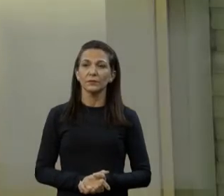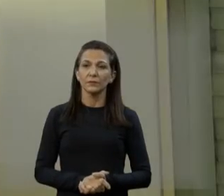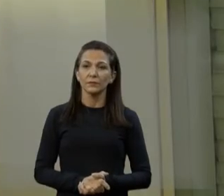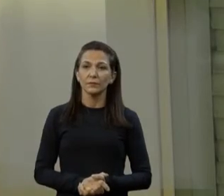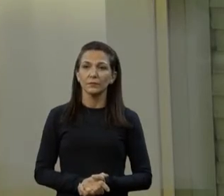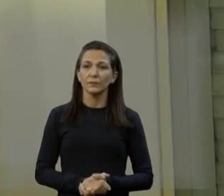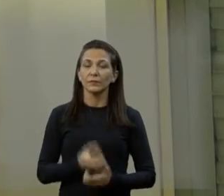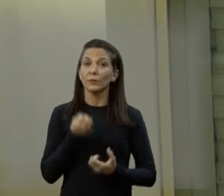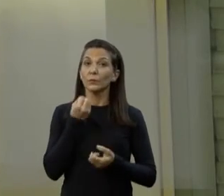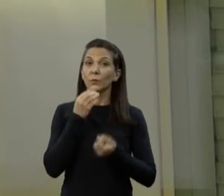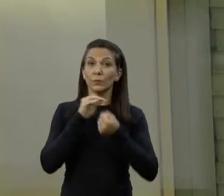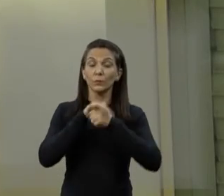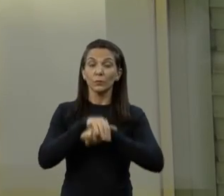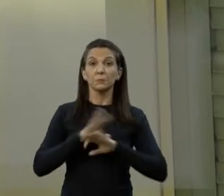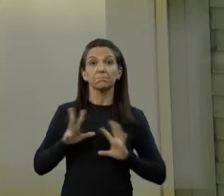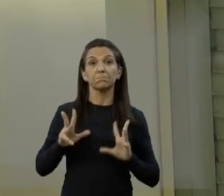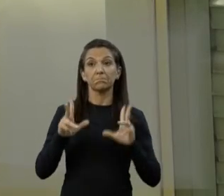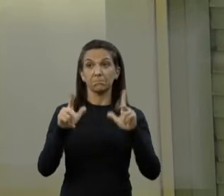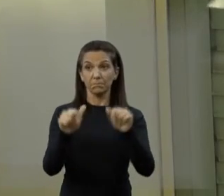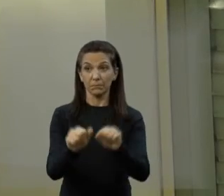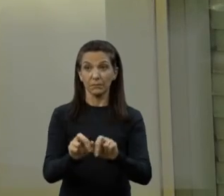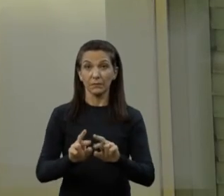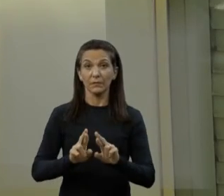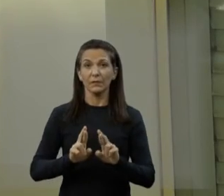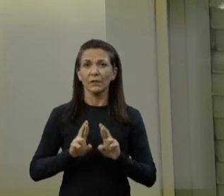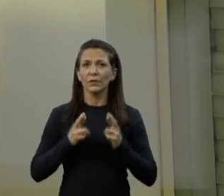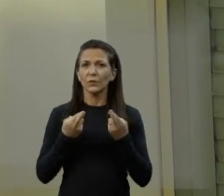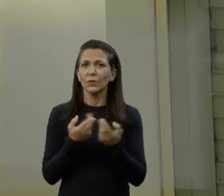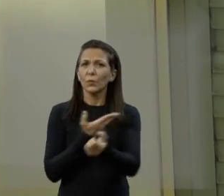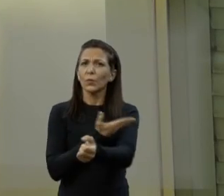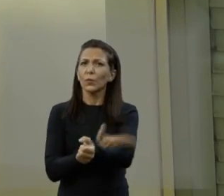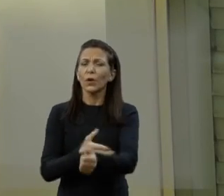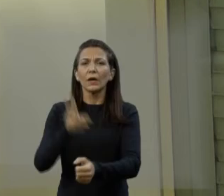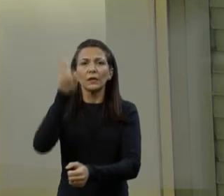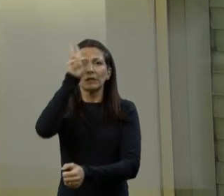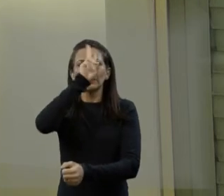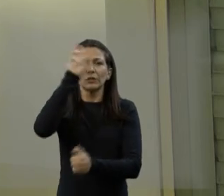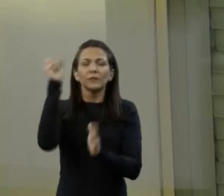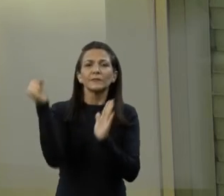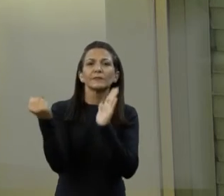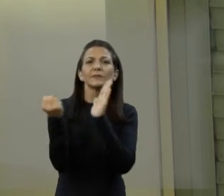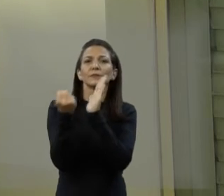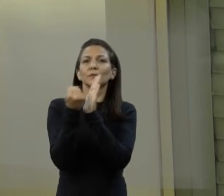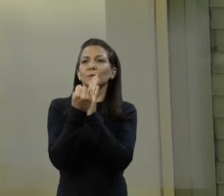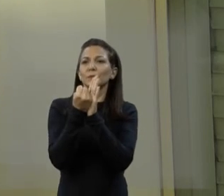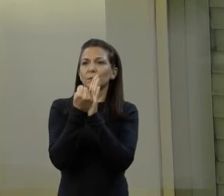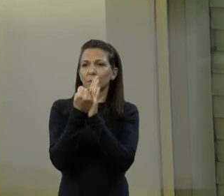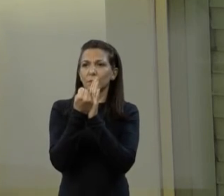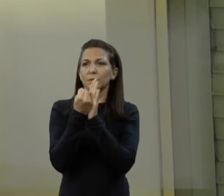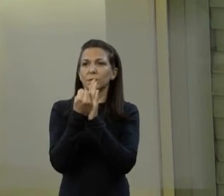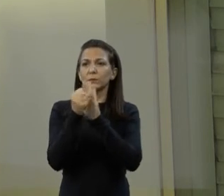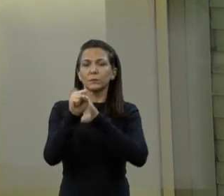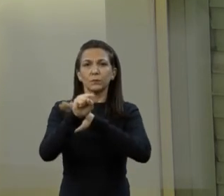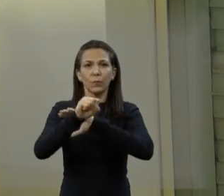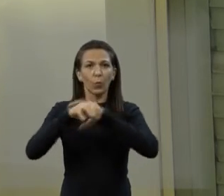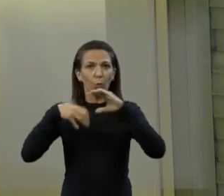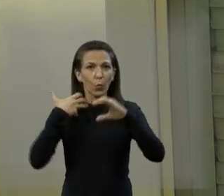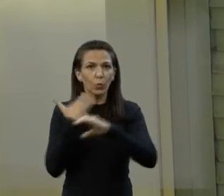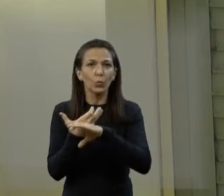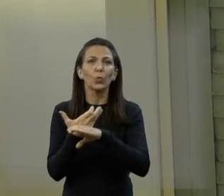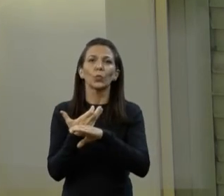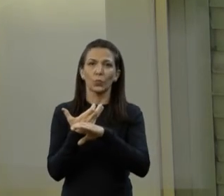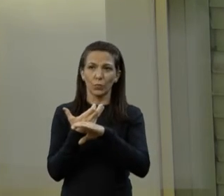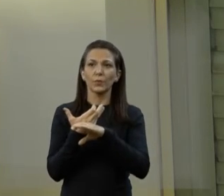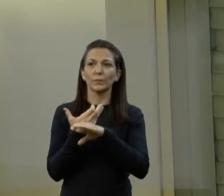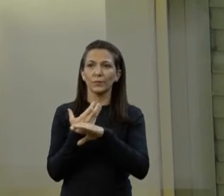Oi boa noite a todos a sessão histórica né meu Deus deveria estar sendo transmitida pelo YouTube mas vai